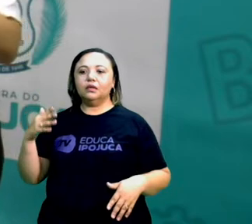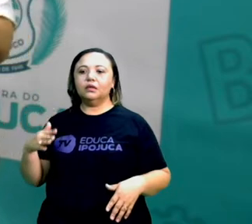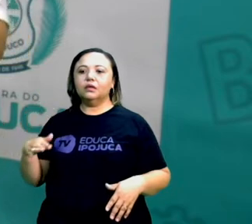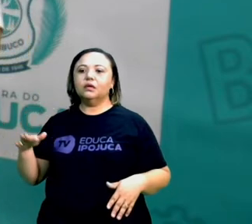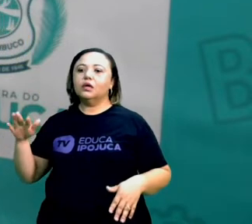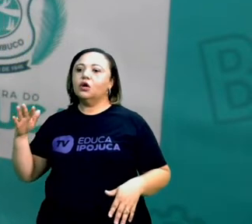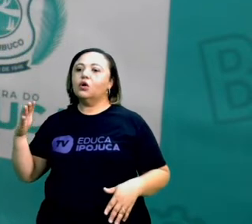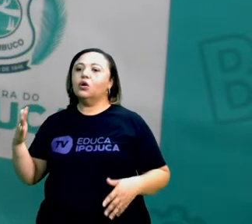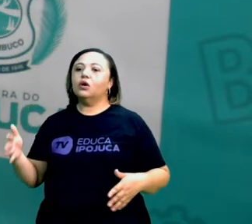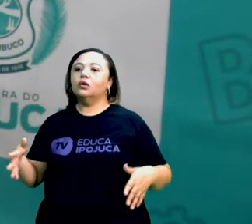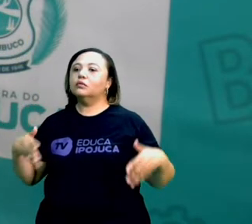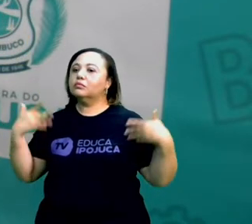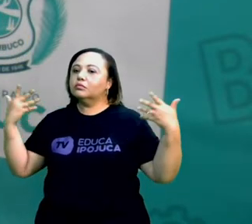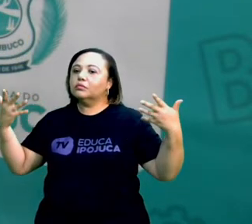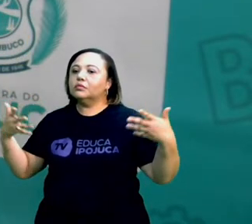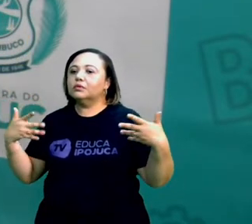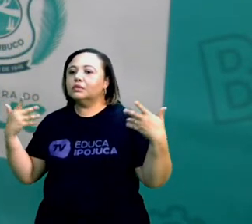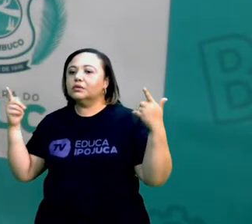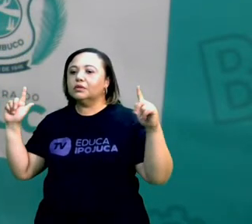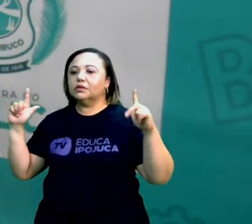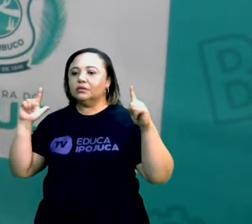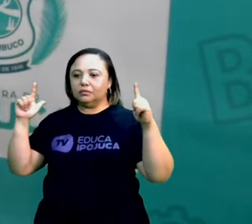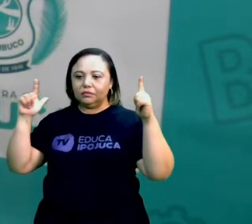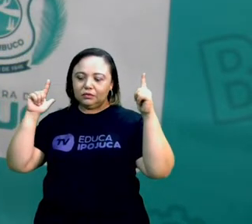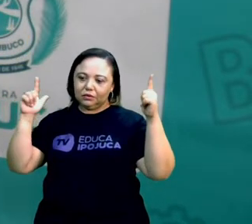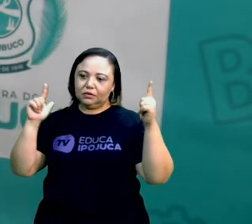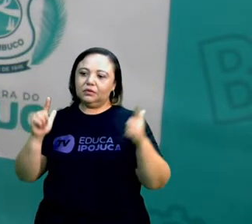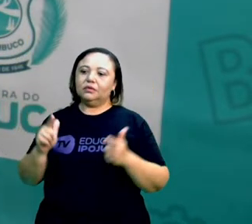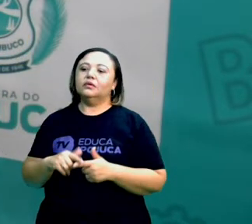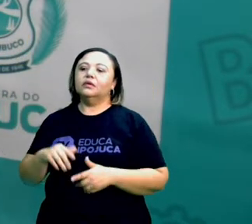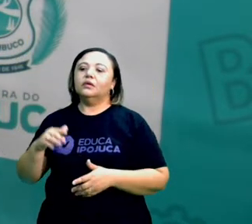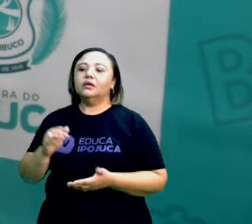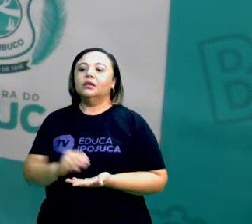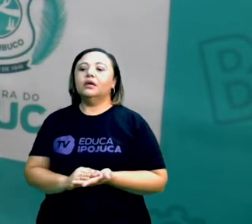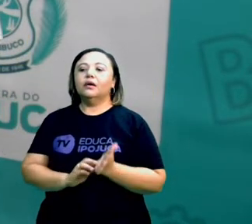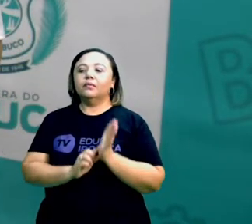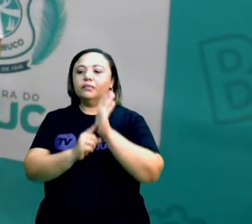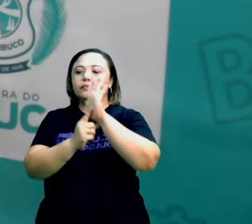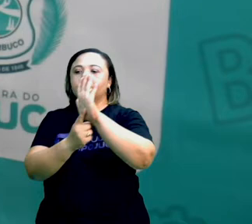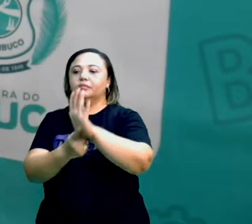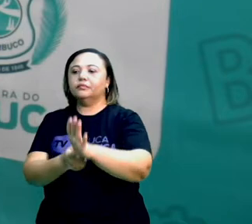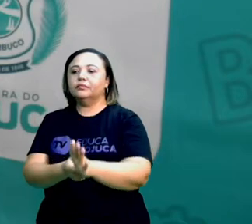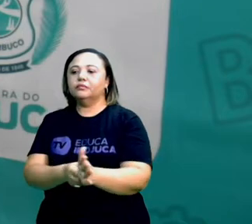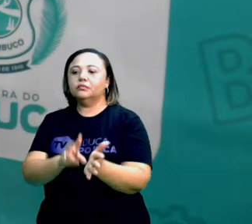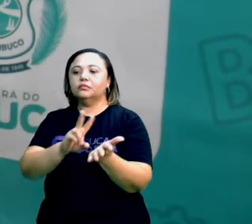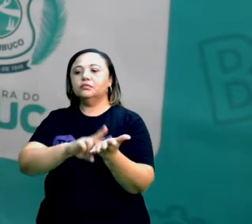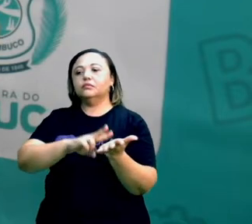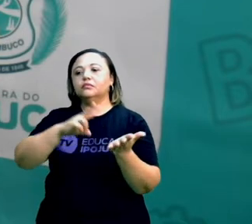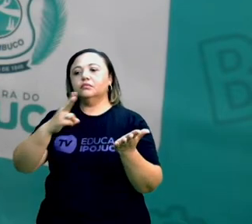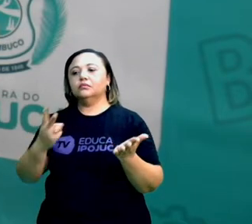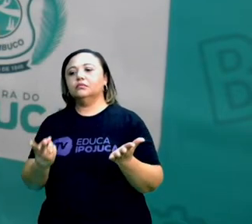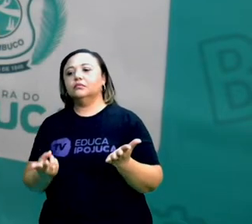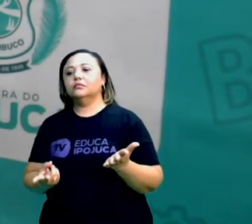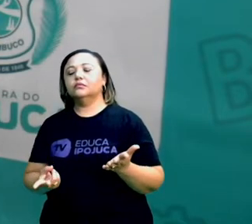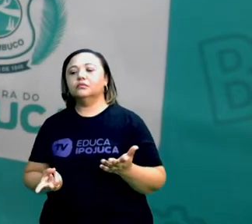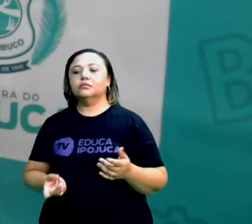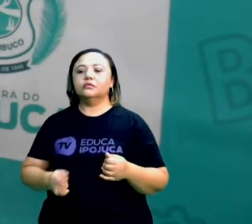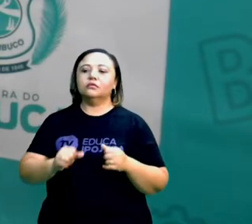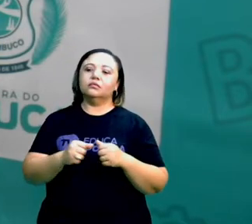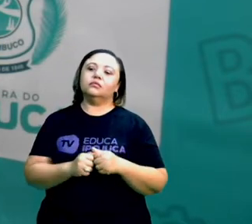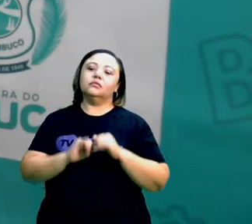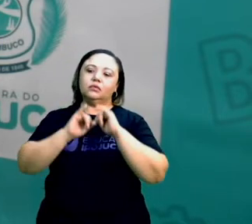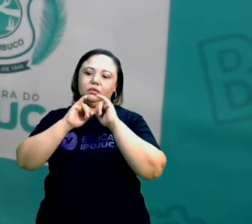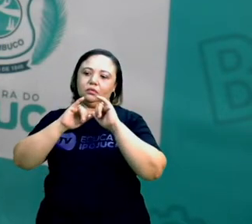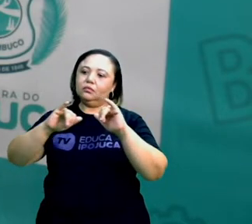entreter é a mesma coisa que divertir. Apresentar uma interpretação competente sobre uma determinada informação e por